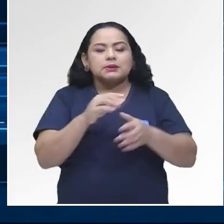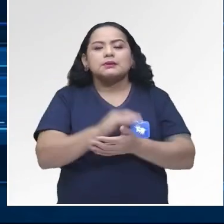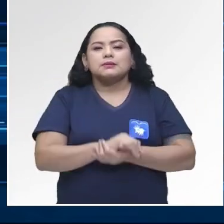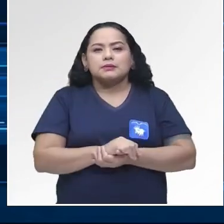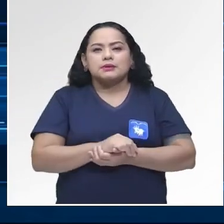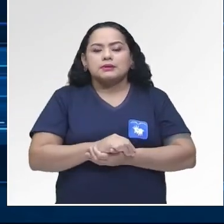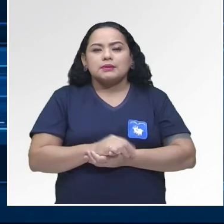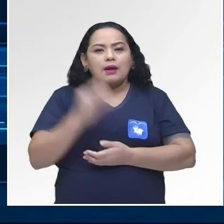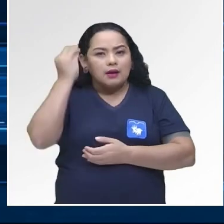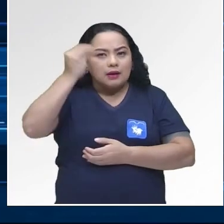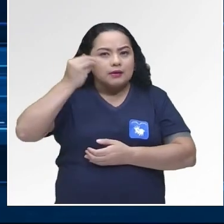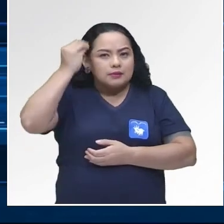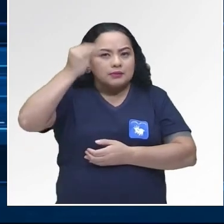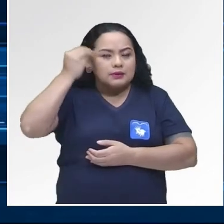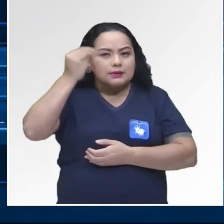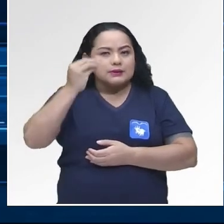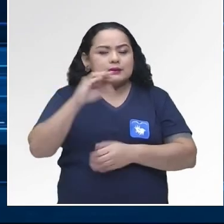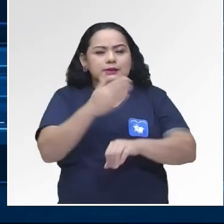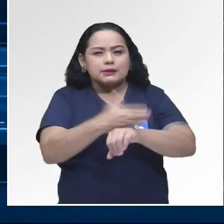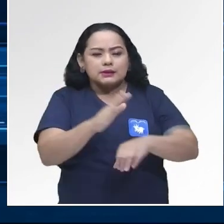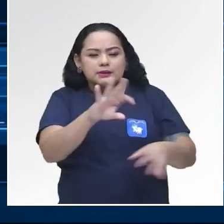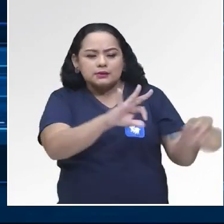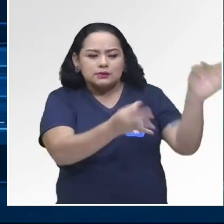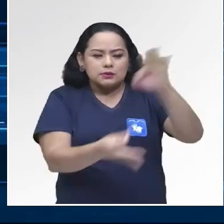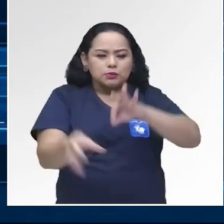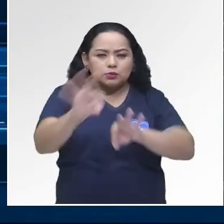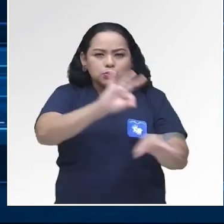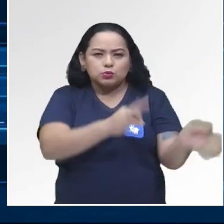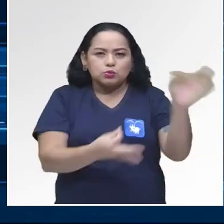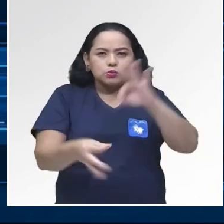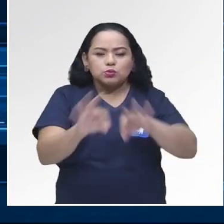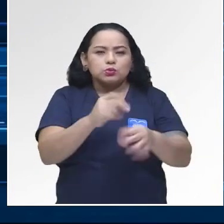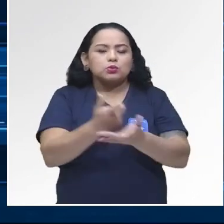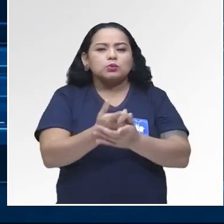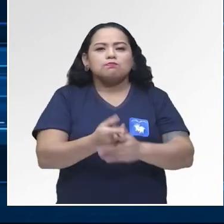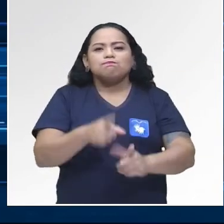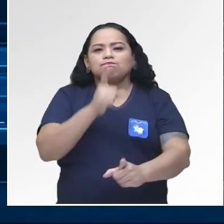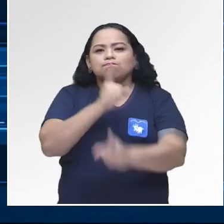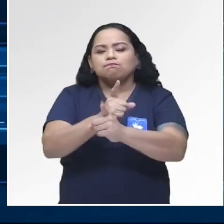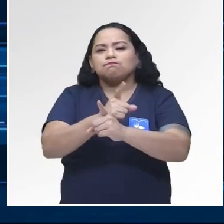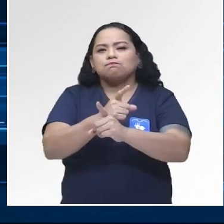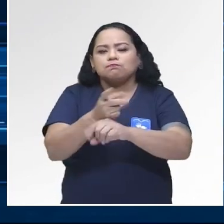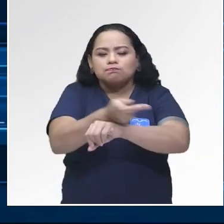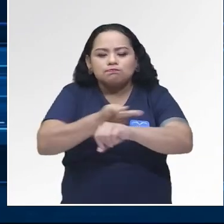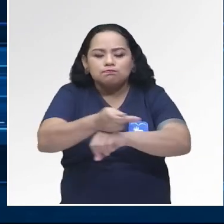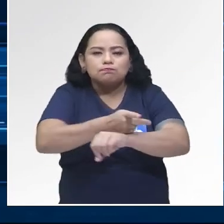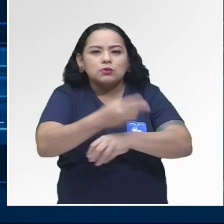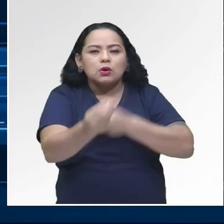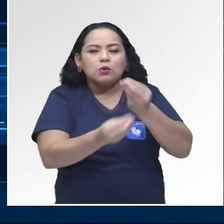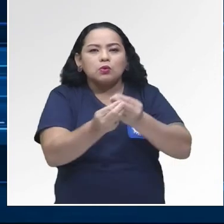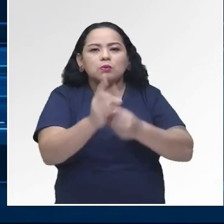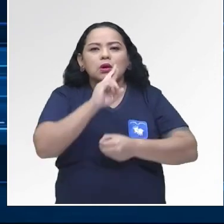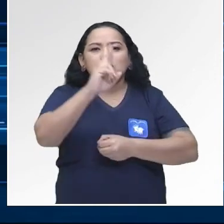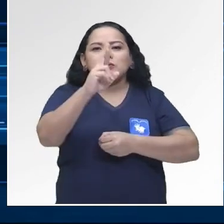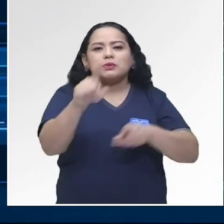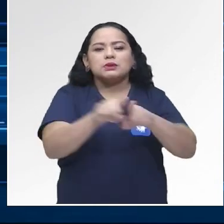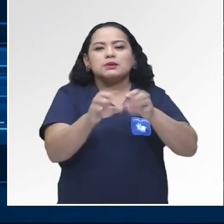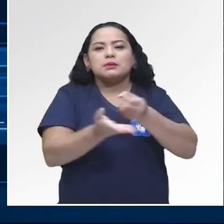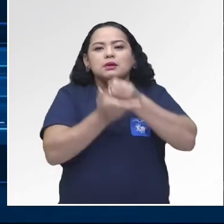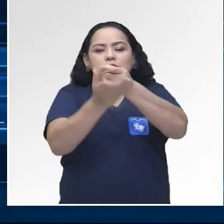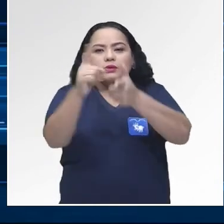experiência, através de testes, de experimentações, ele vai buscar, então, a saída para os